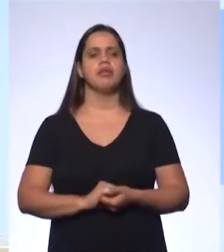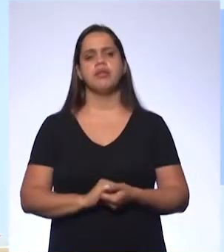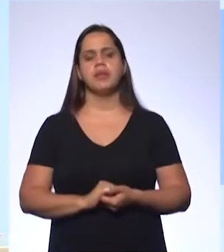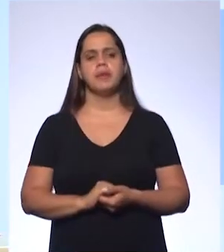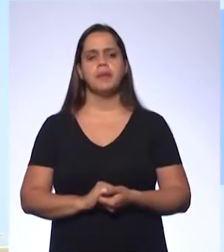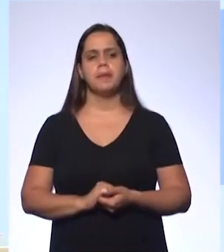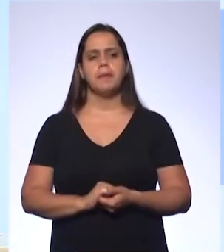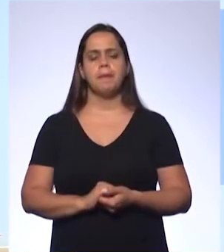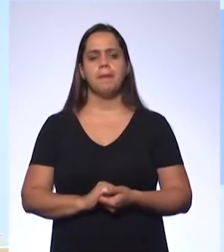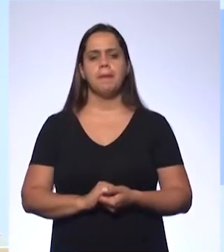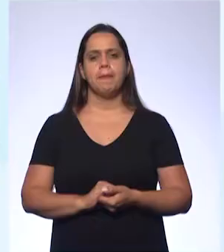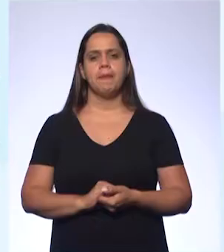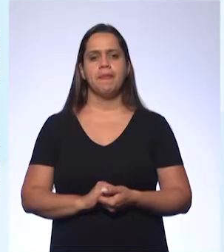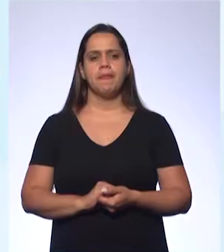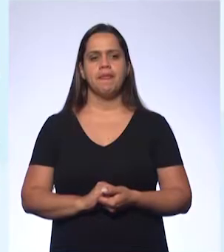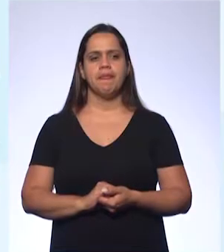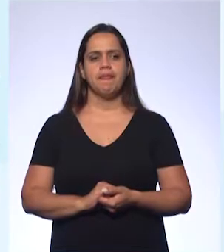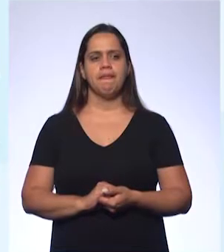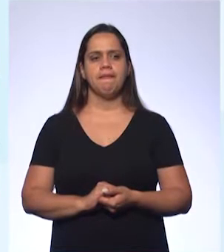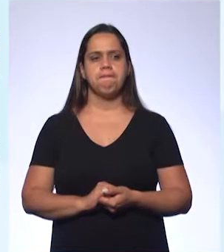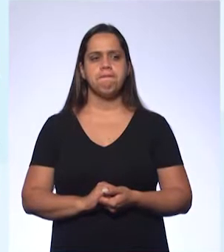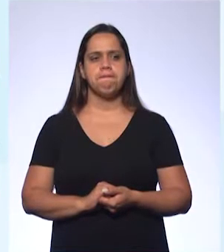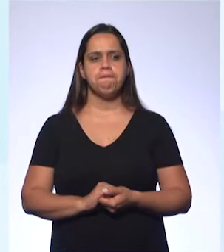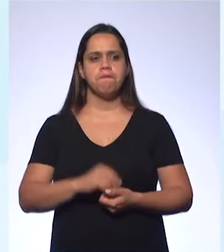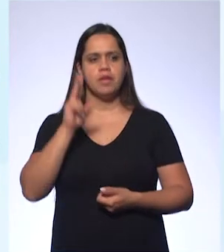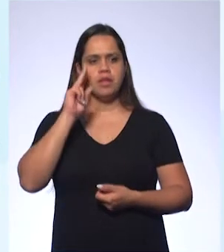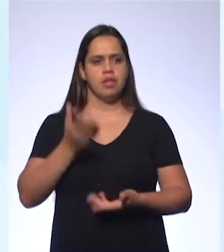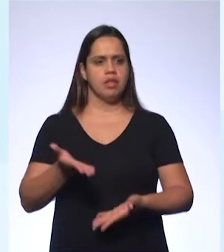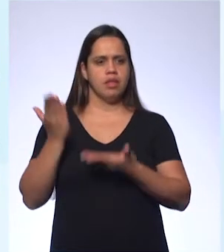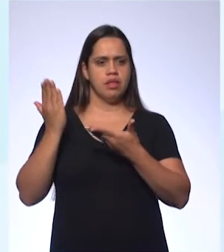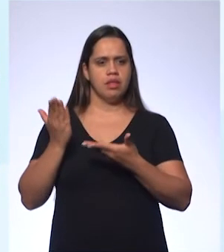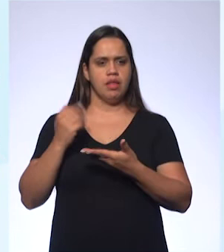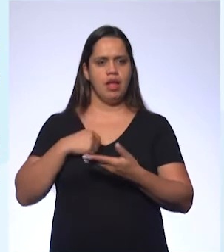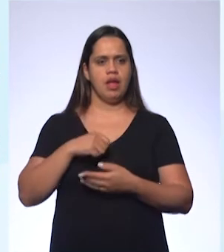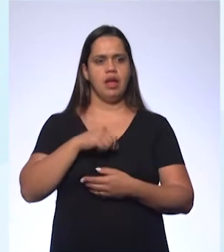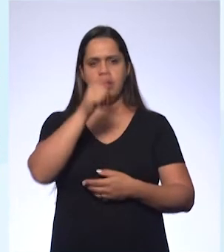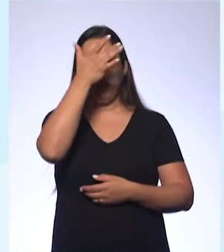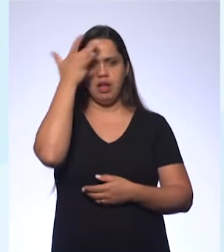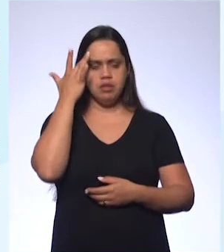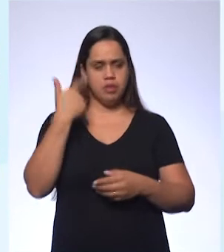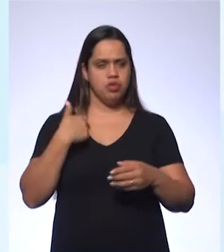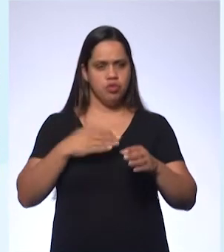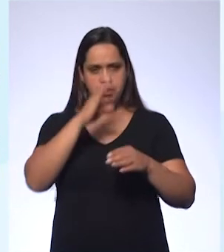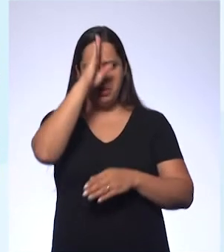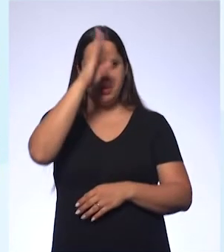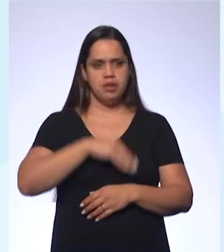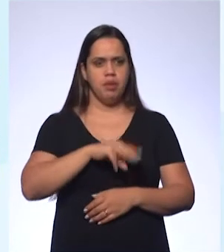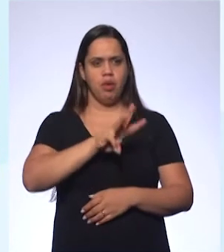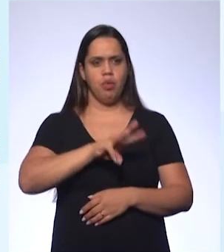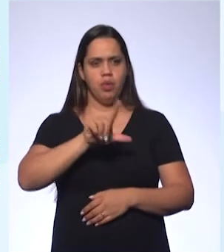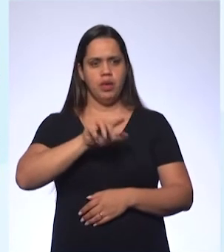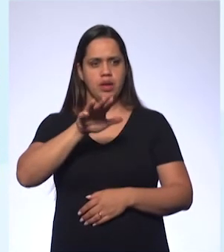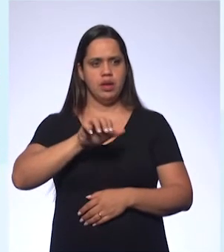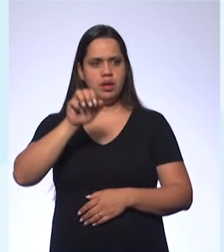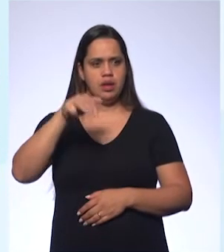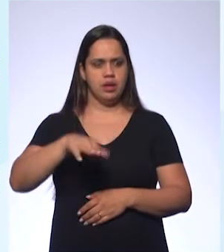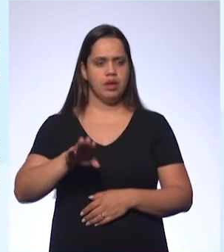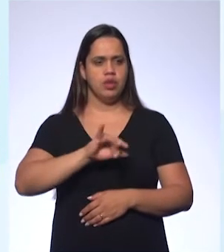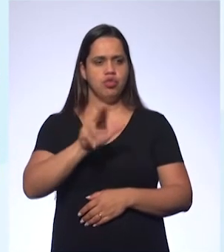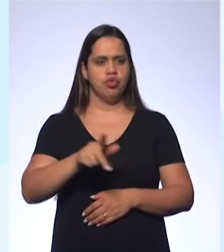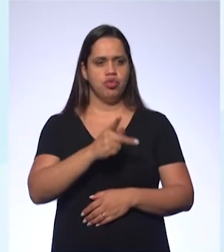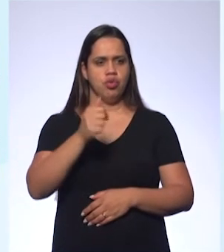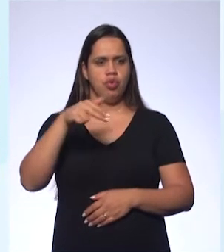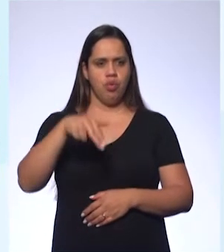percussores aí deste movimento. O Yeats, William Butler Yeats, John Masefield,